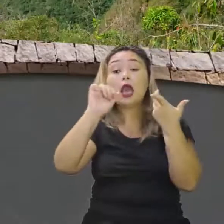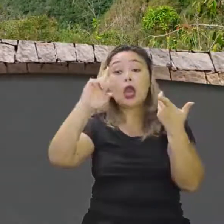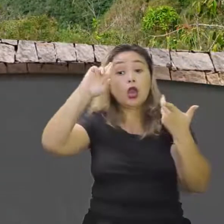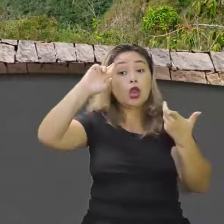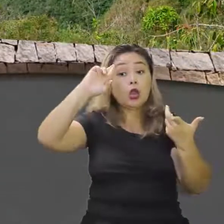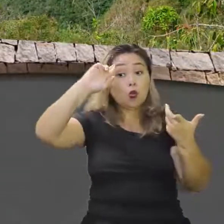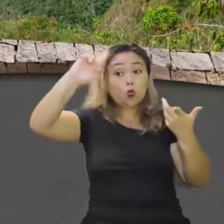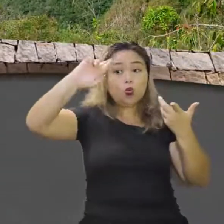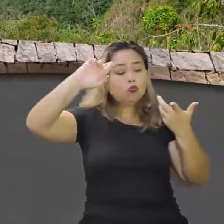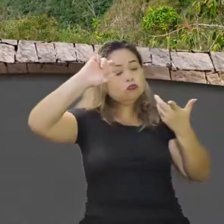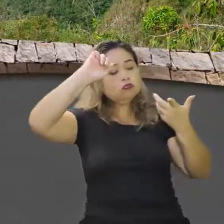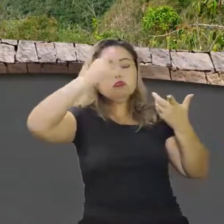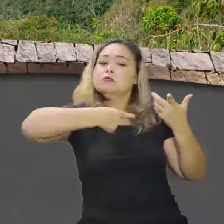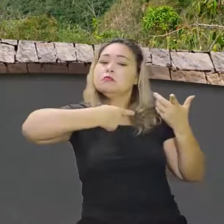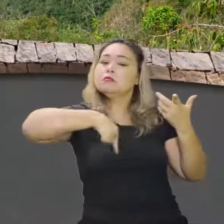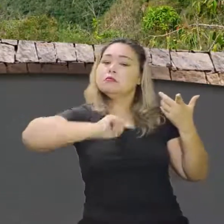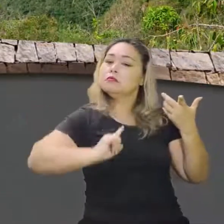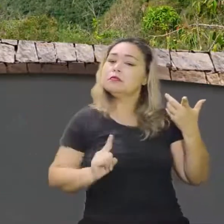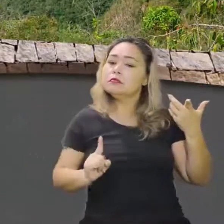dono dos seringais.